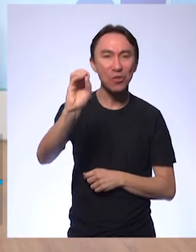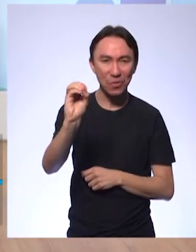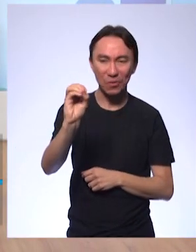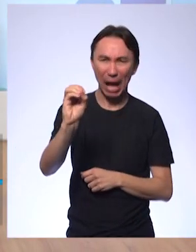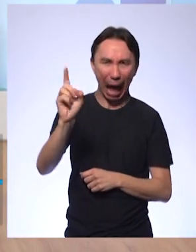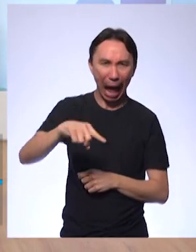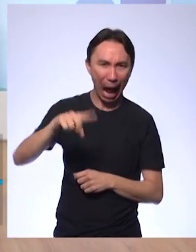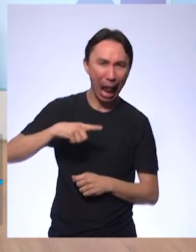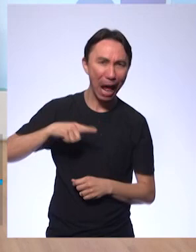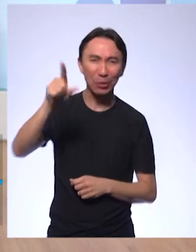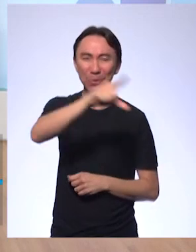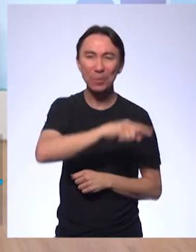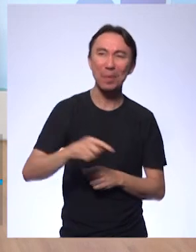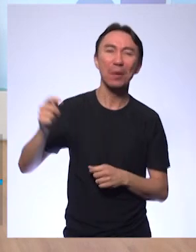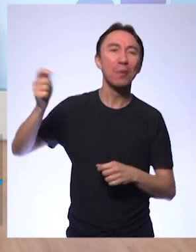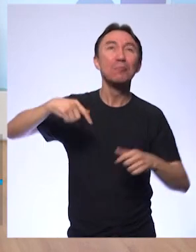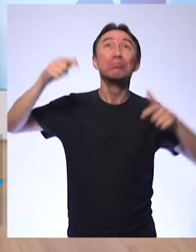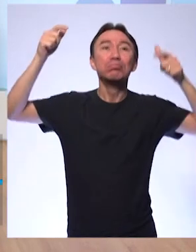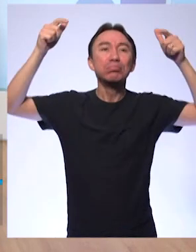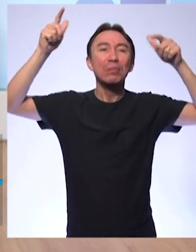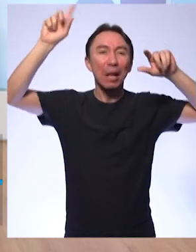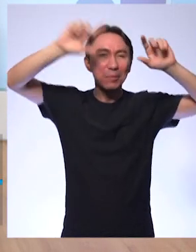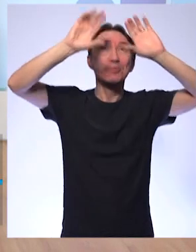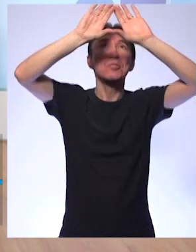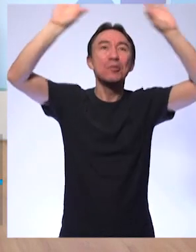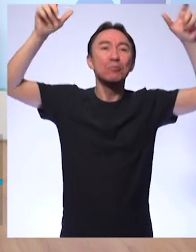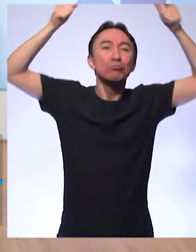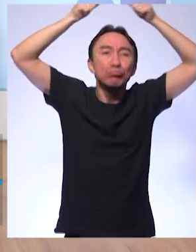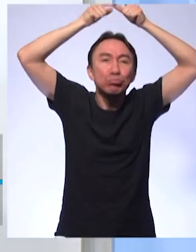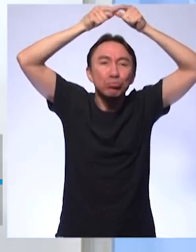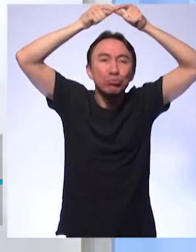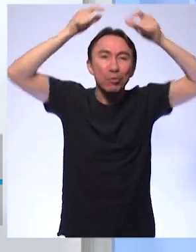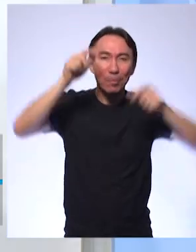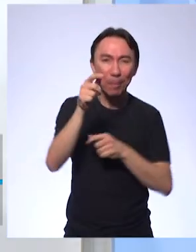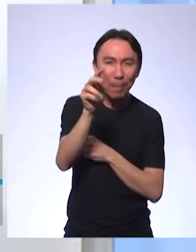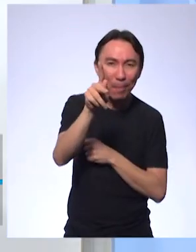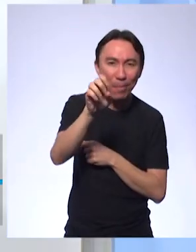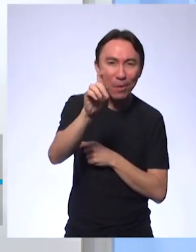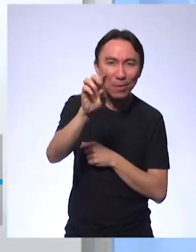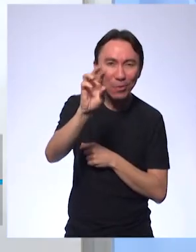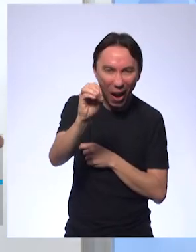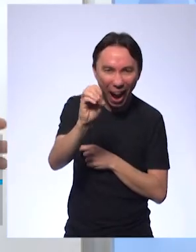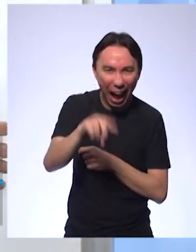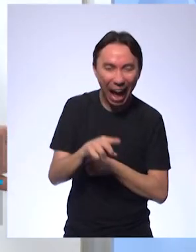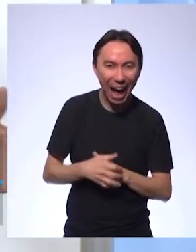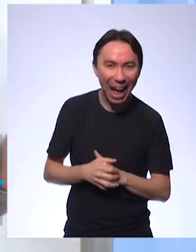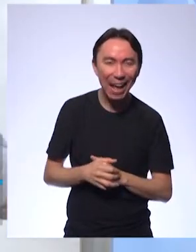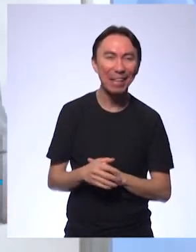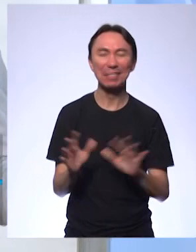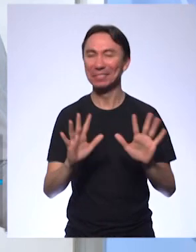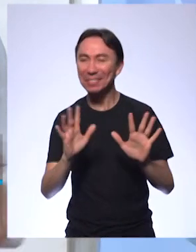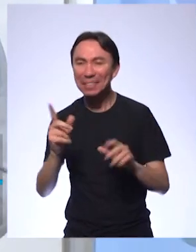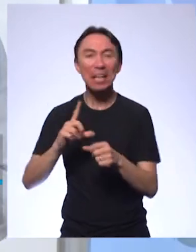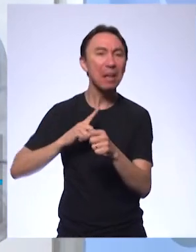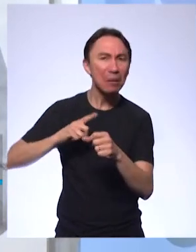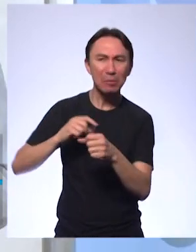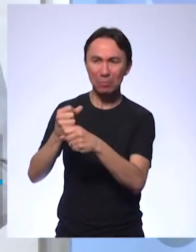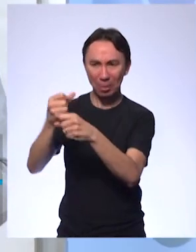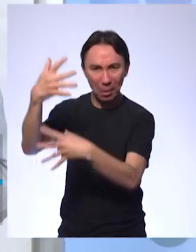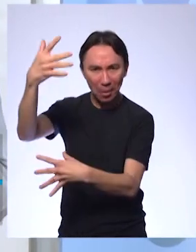não. tá bom. Eu acho que já tem uns questionamentos aí. Com o Muito. decorrer, fica à vontade, professor Edjoel,